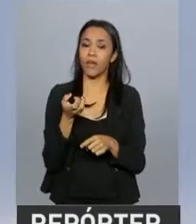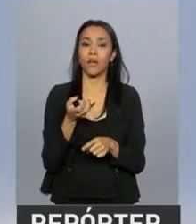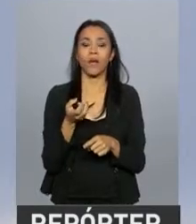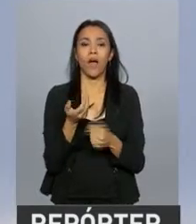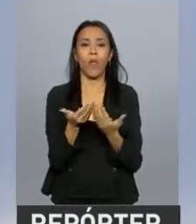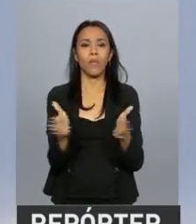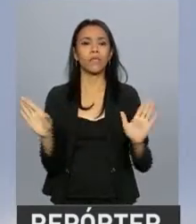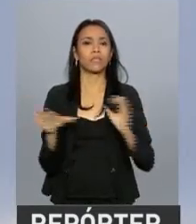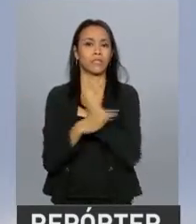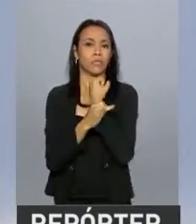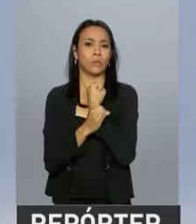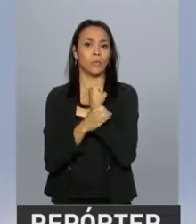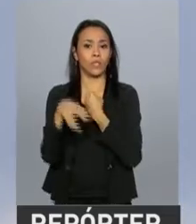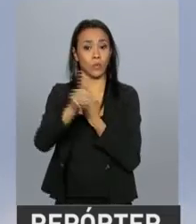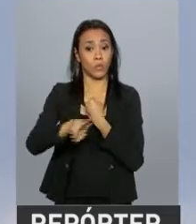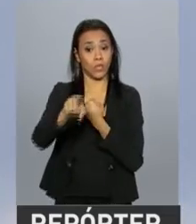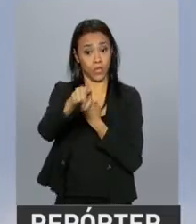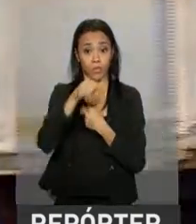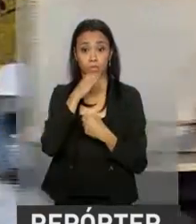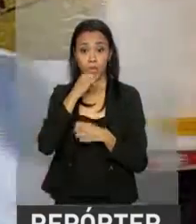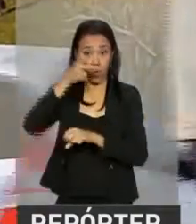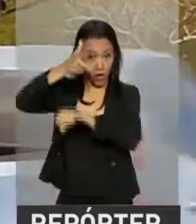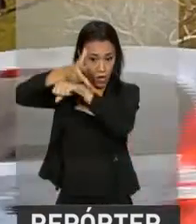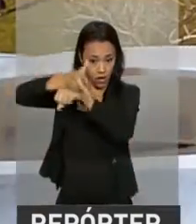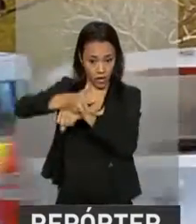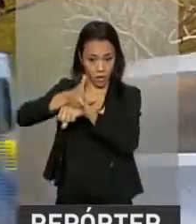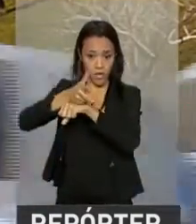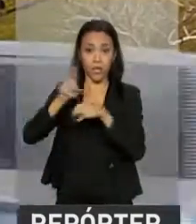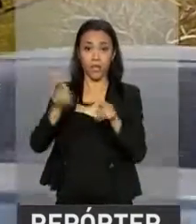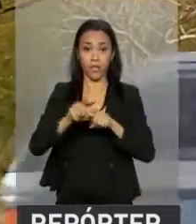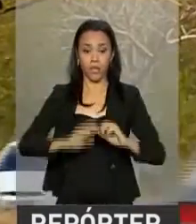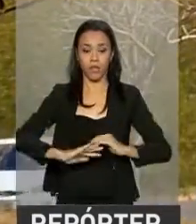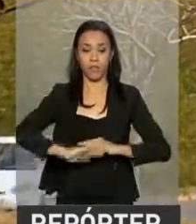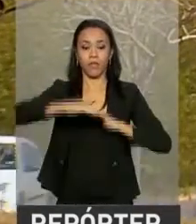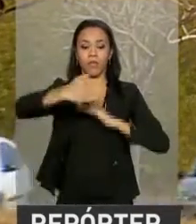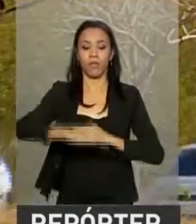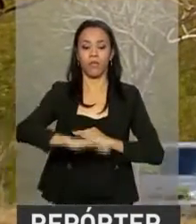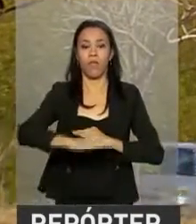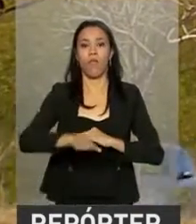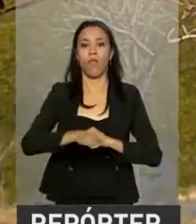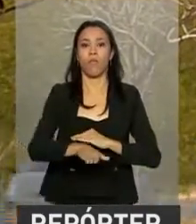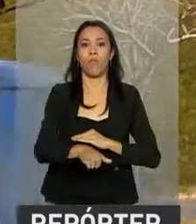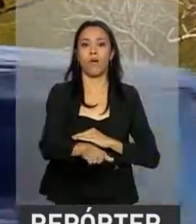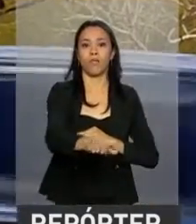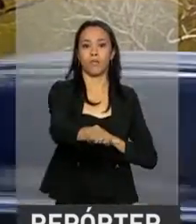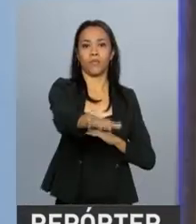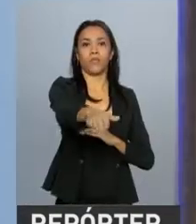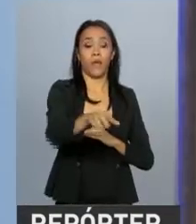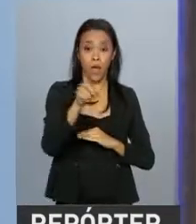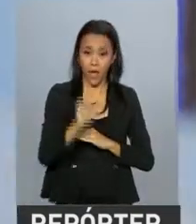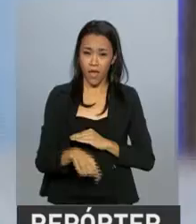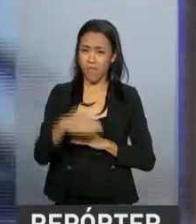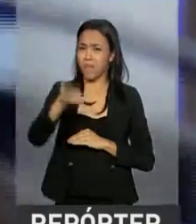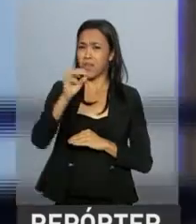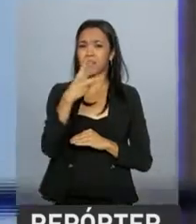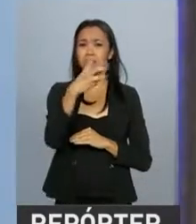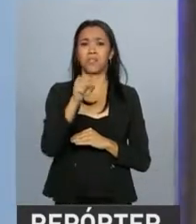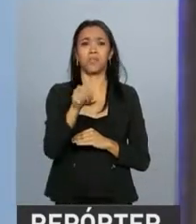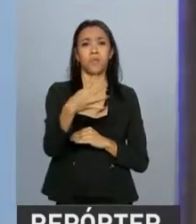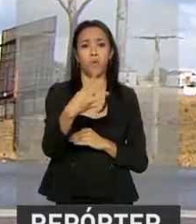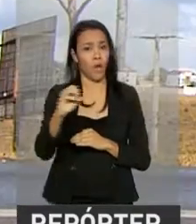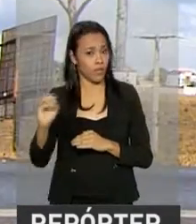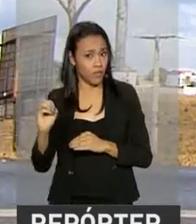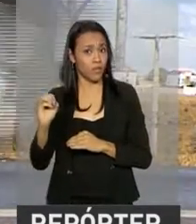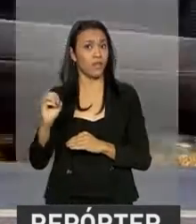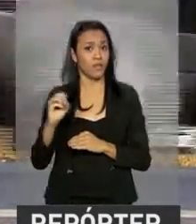por meio de instrumentos como radares e lombadas eletrônicas são mais de três mil e 400 equipamentos de controle